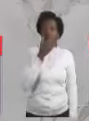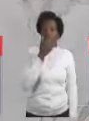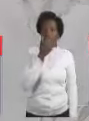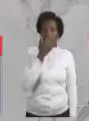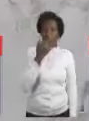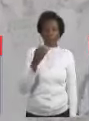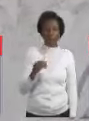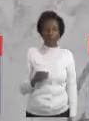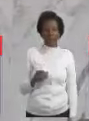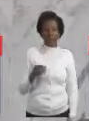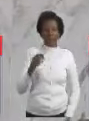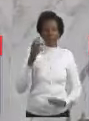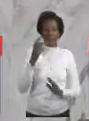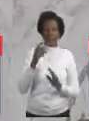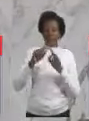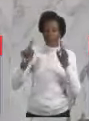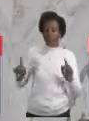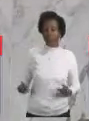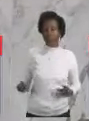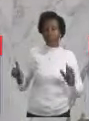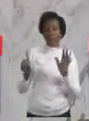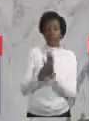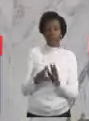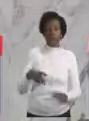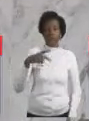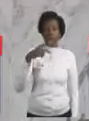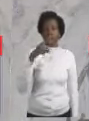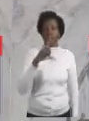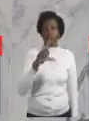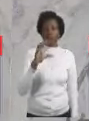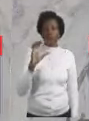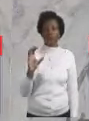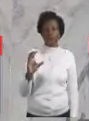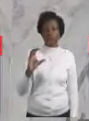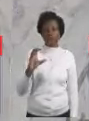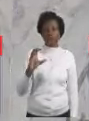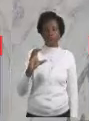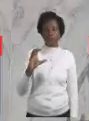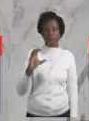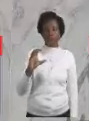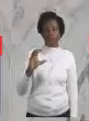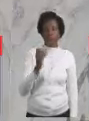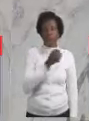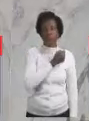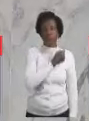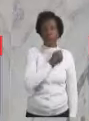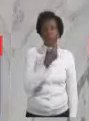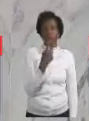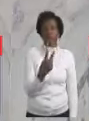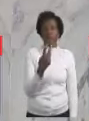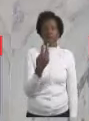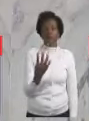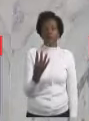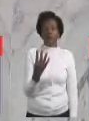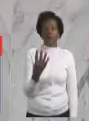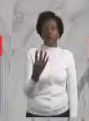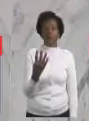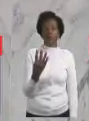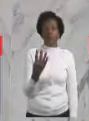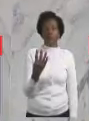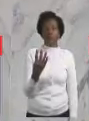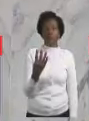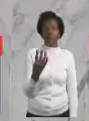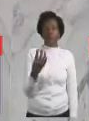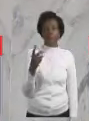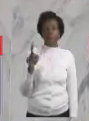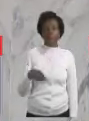o nosso projeto de lei o nosso pé Ali ser projeto de lei complementar número 24 de